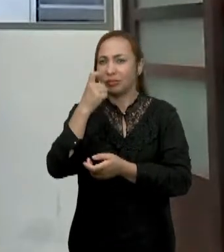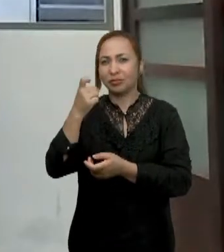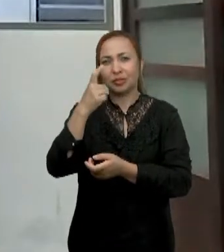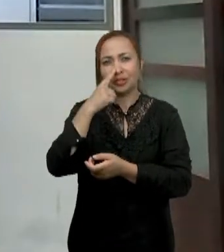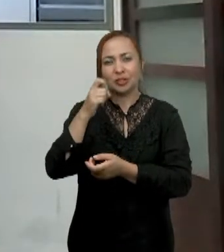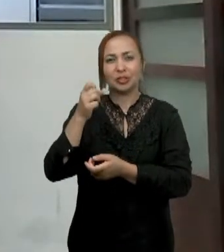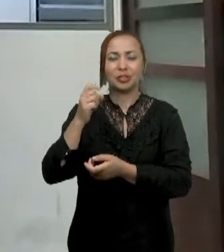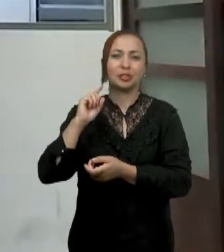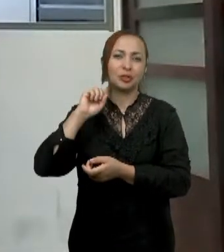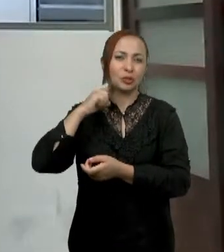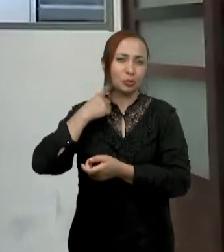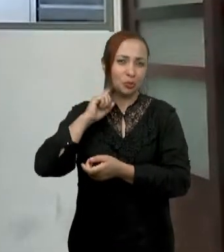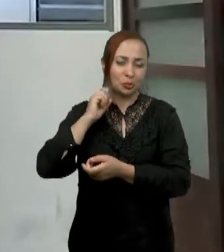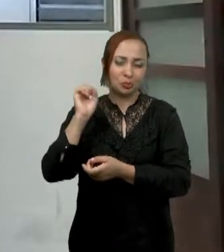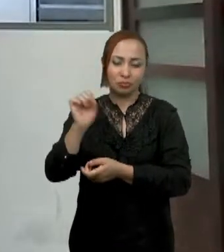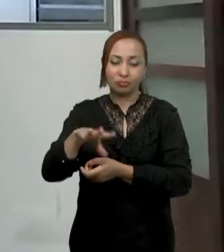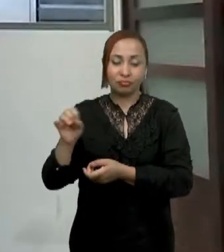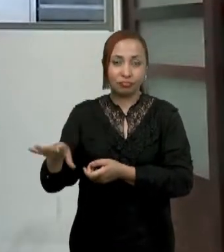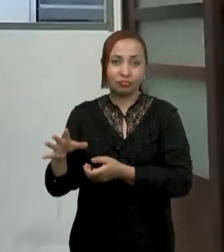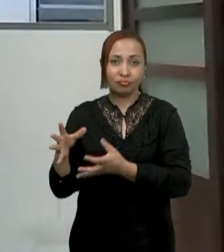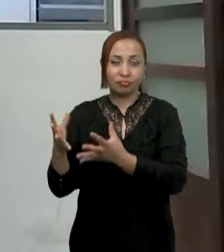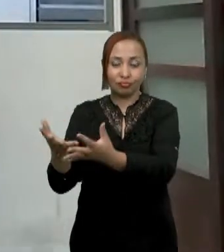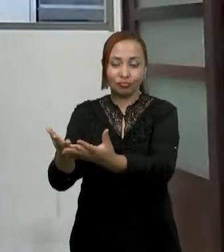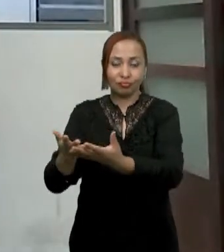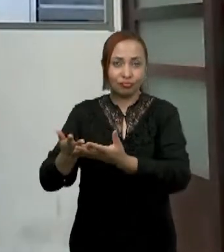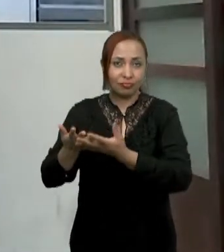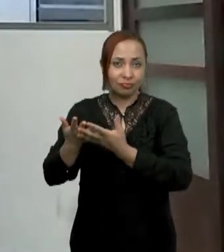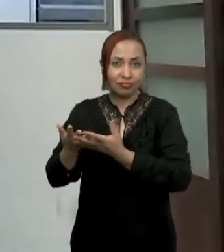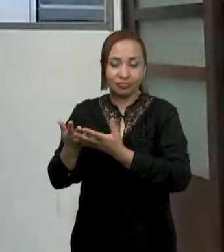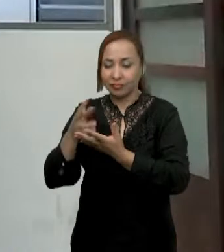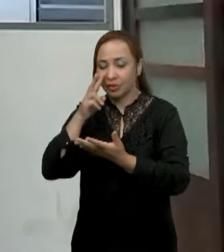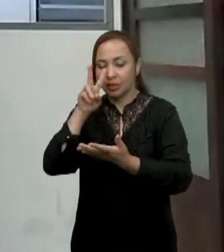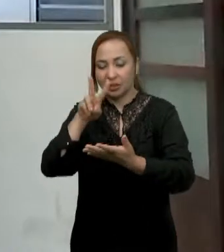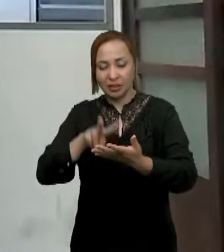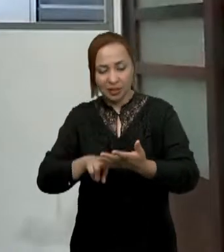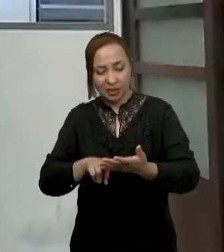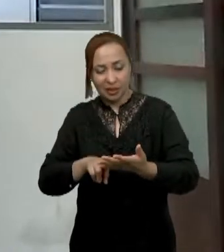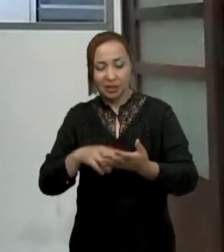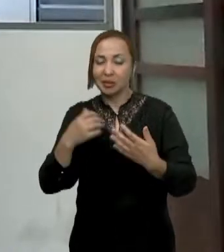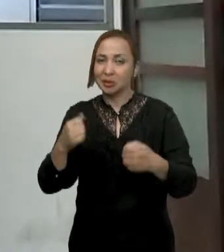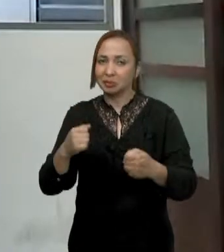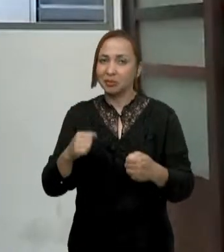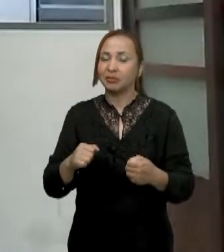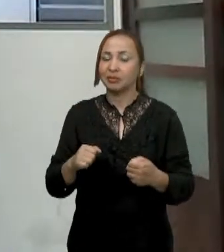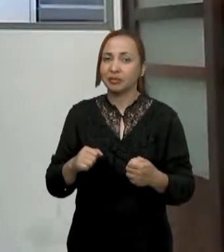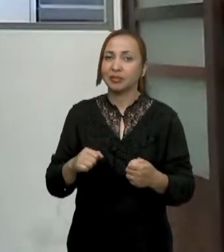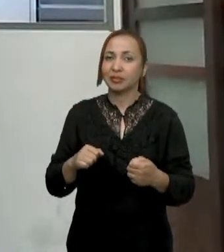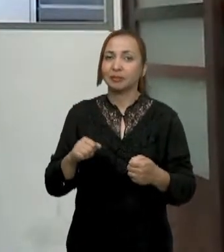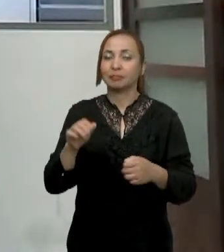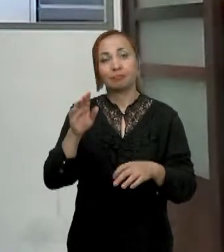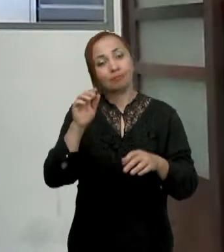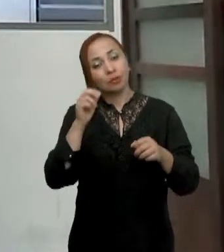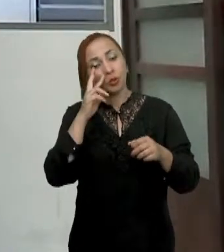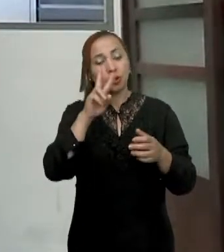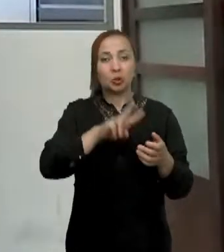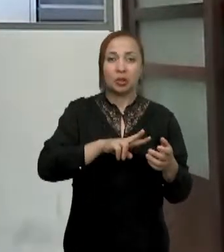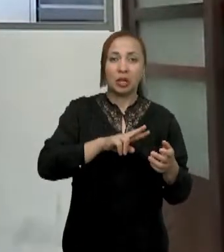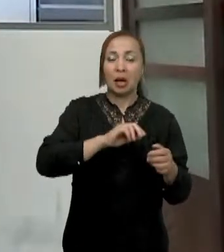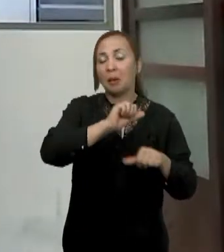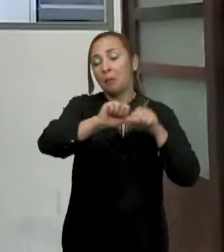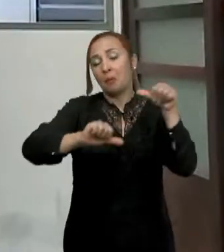ali, presa e agregada à rede. A partir de então, nós vimos, né, a necessidade